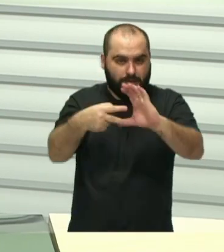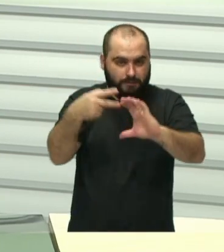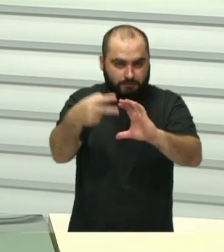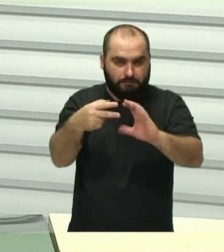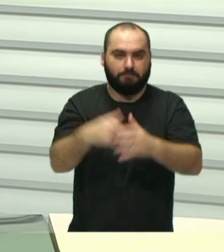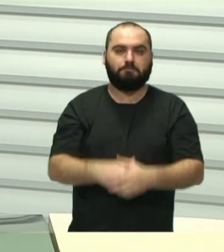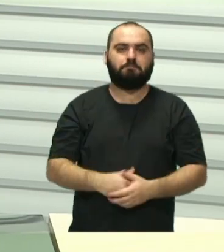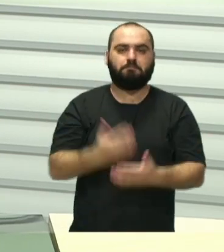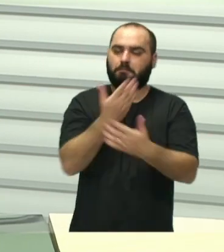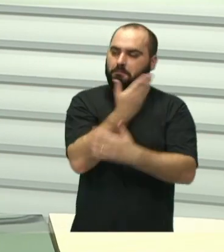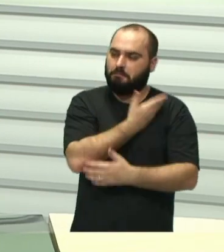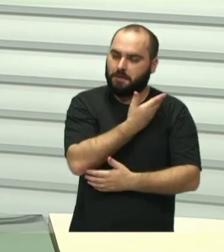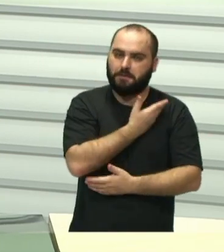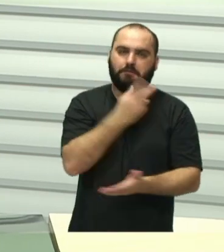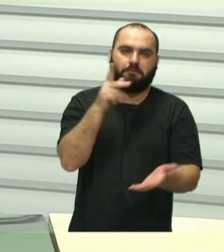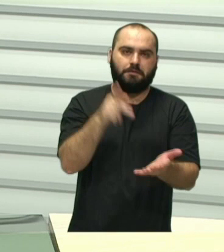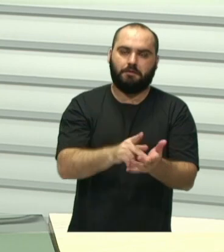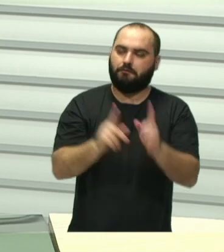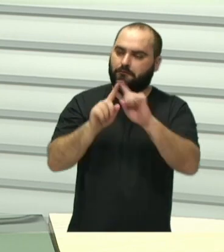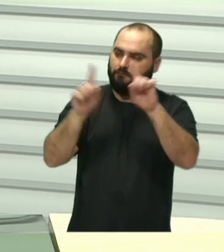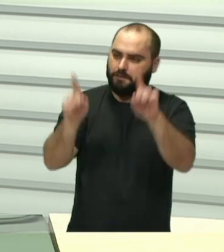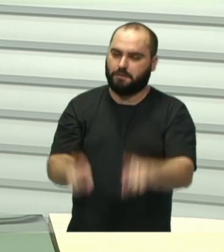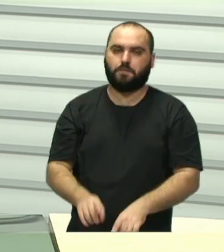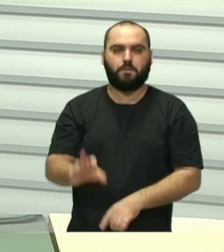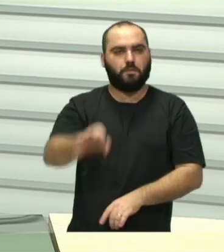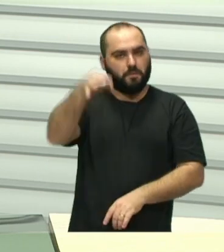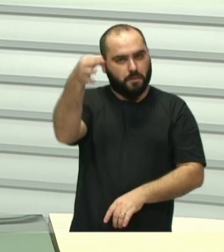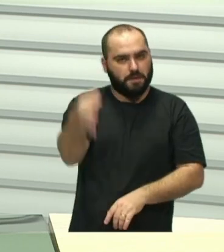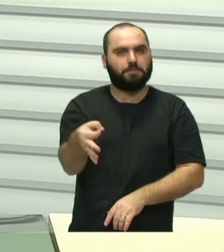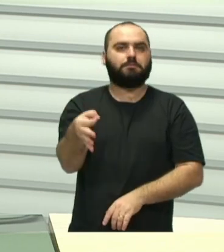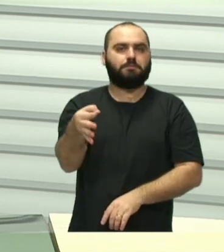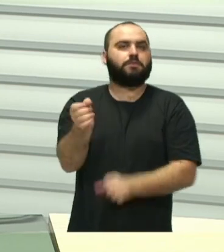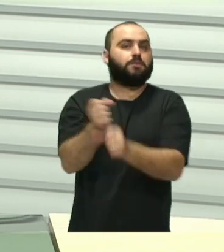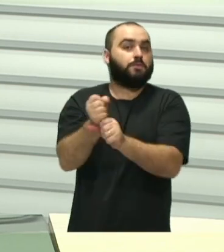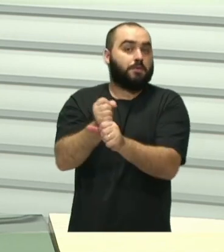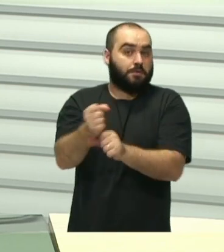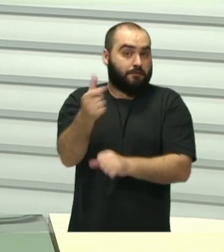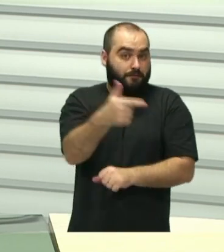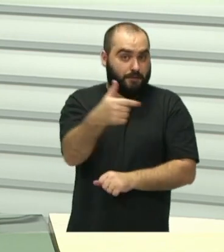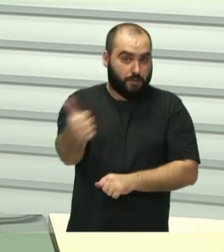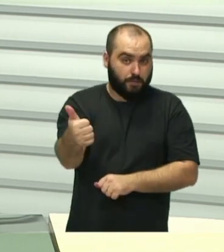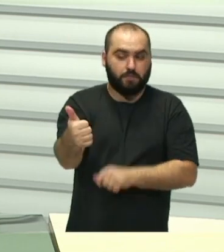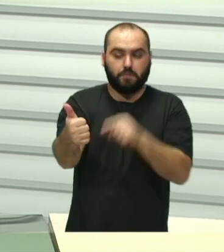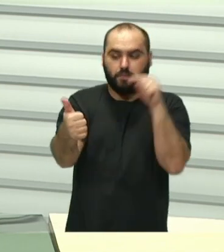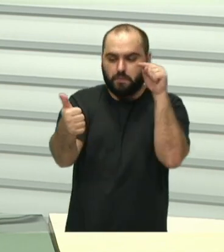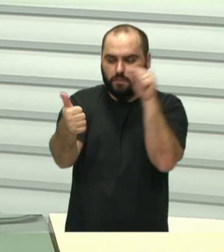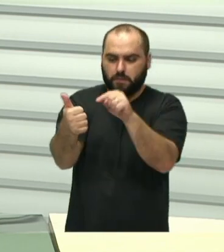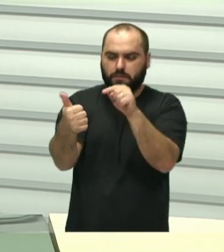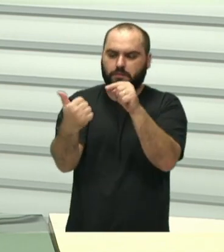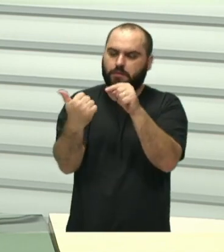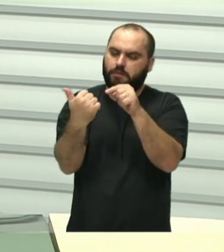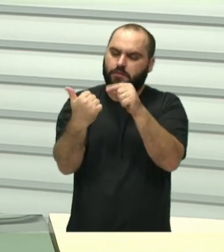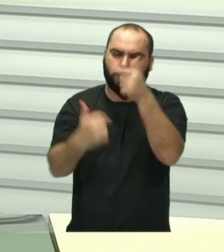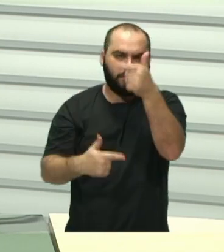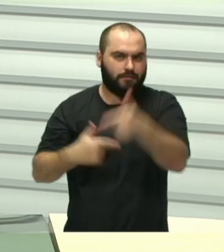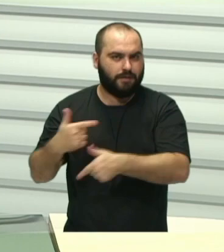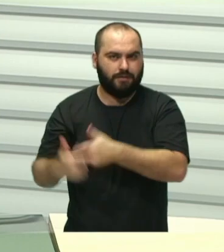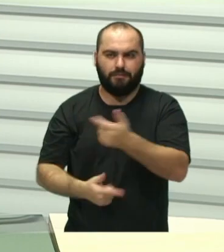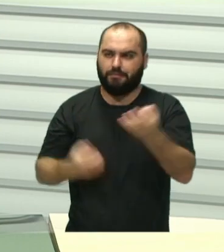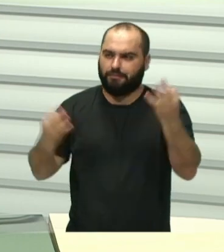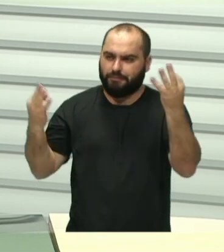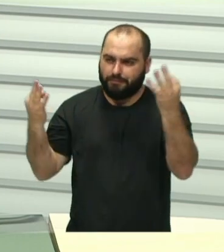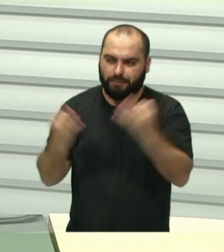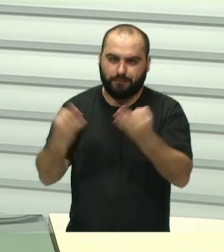além de grandes amigos grandes servidores que ao longo desse ano 2021 fizeram a cobertura de todos os eventos